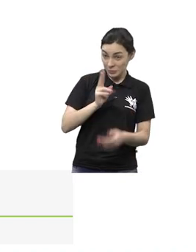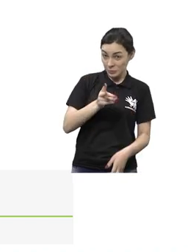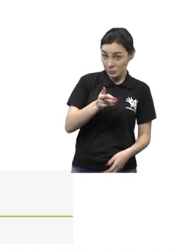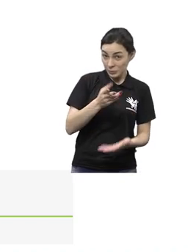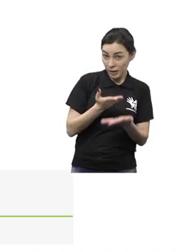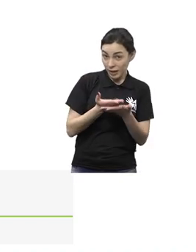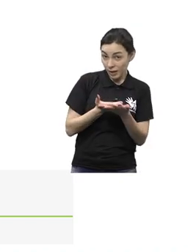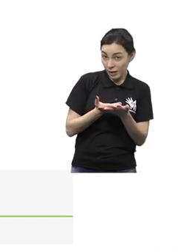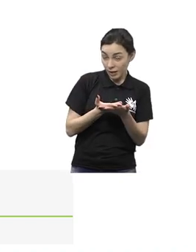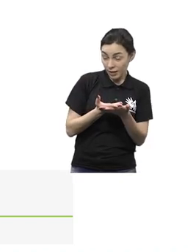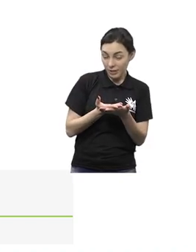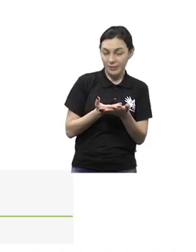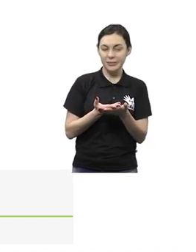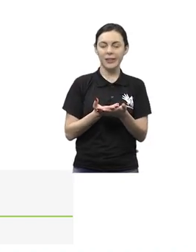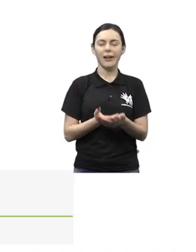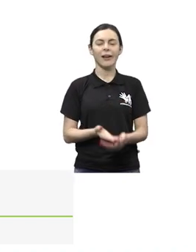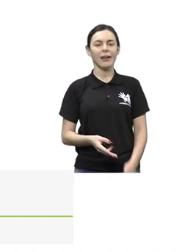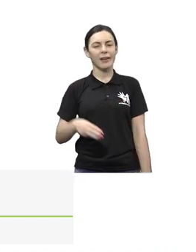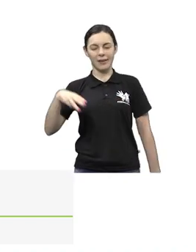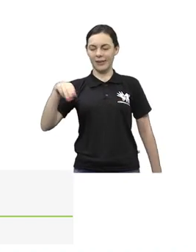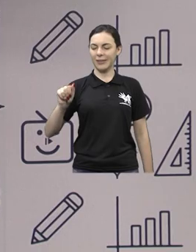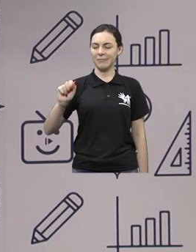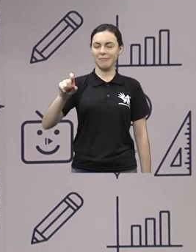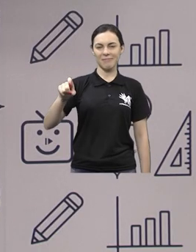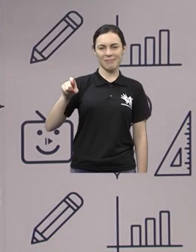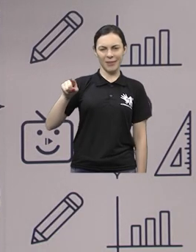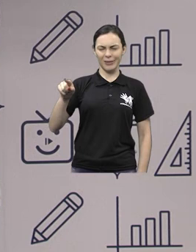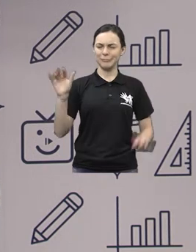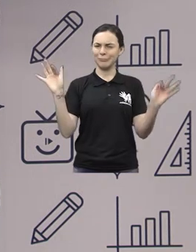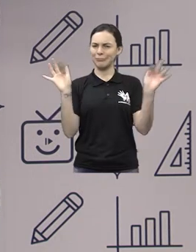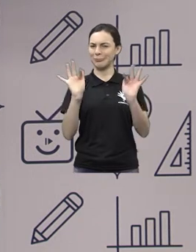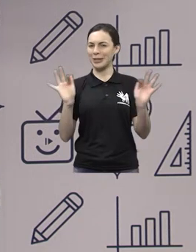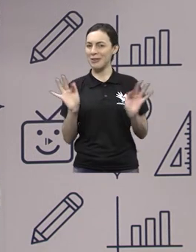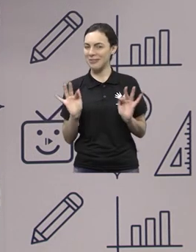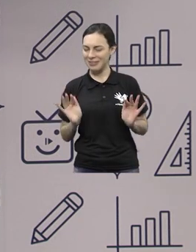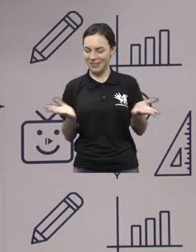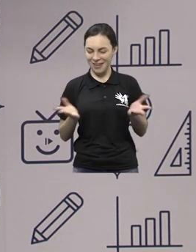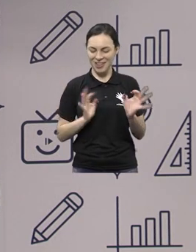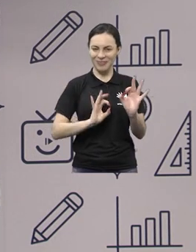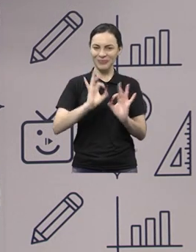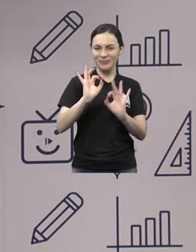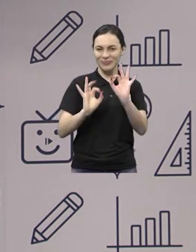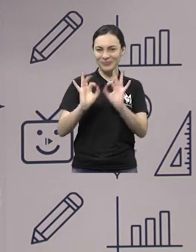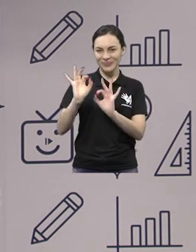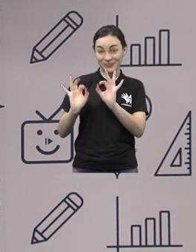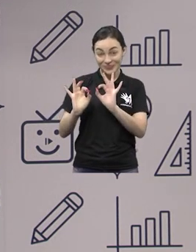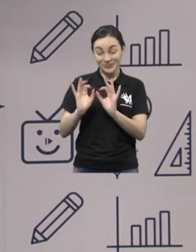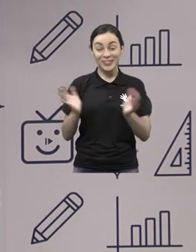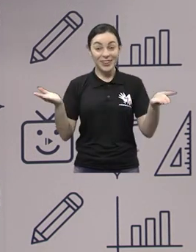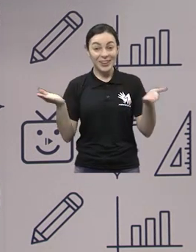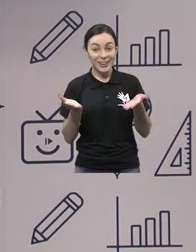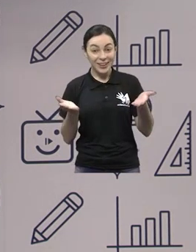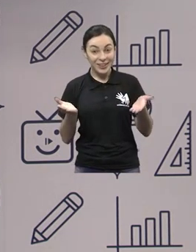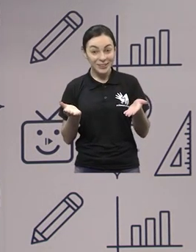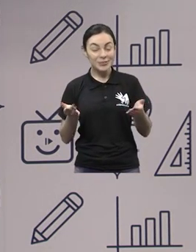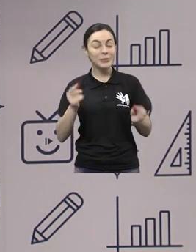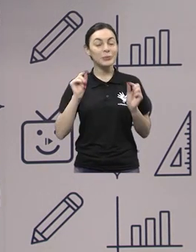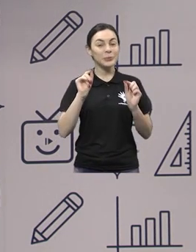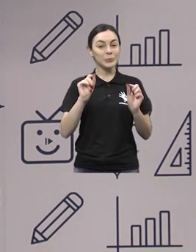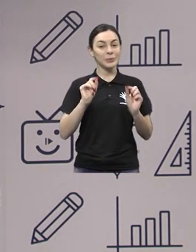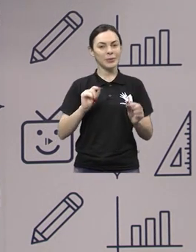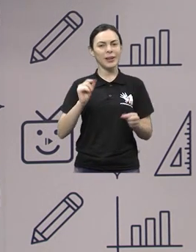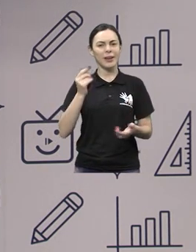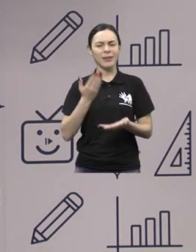Podemos continuar a nossa aula, Max? Ah, o Max está muito feliz que as fichas estão todas organizadas.